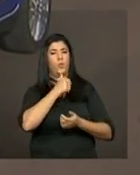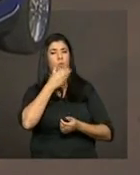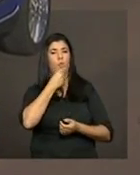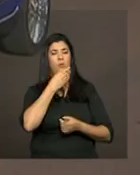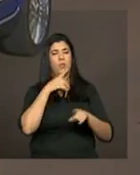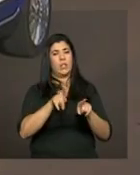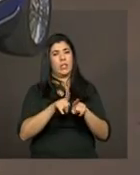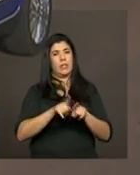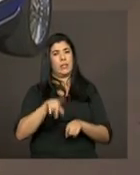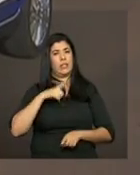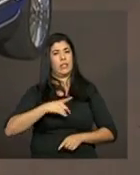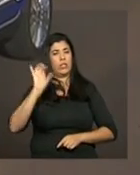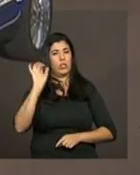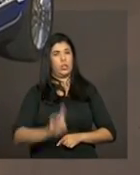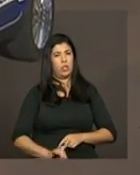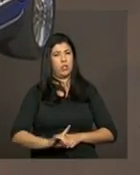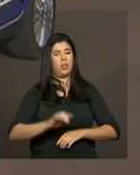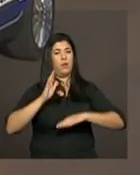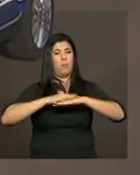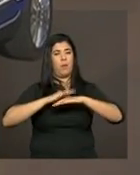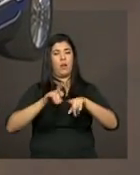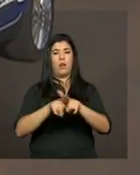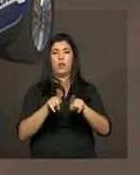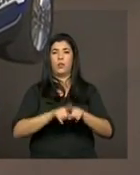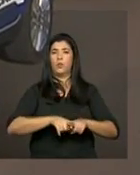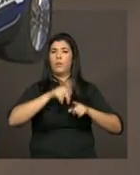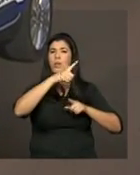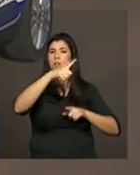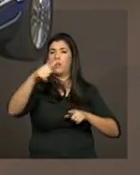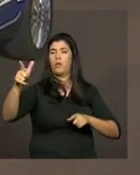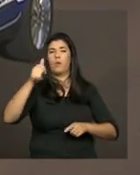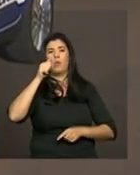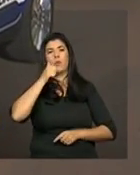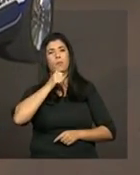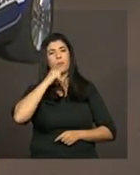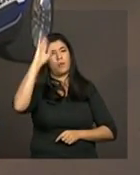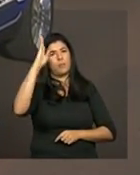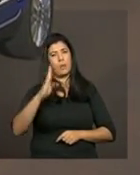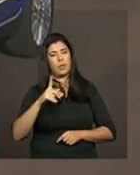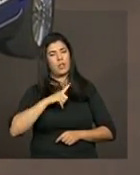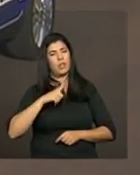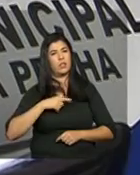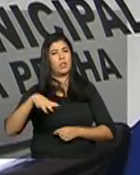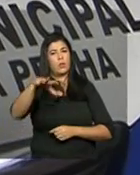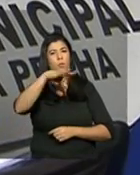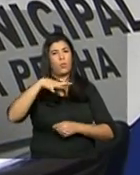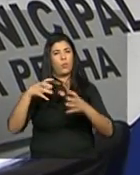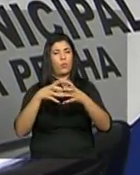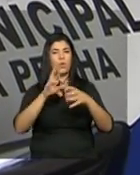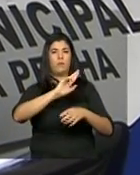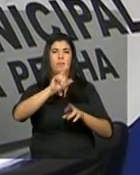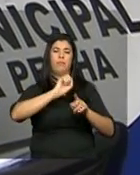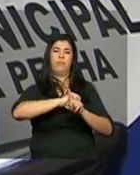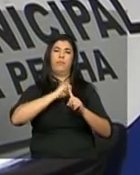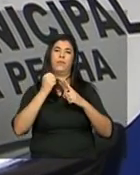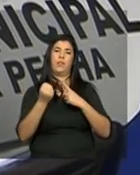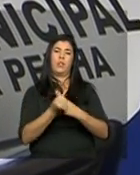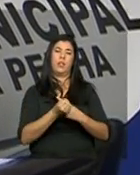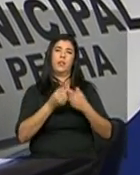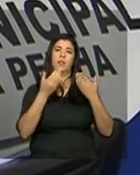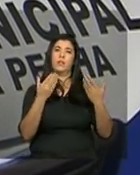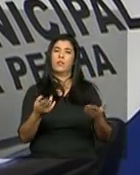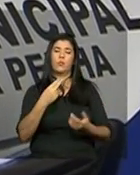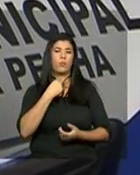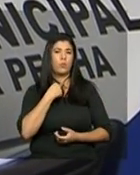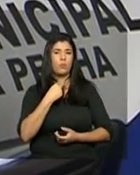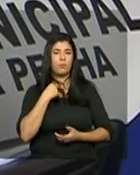direito, mais autonomia às brasileiras de todas as classes sociais. Senhora Presidenta, não poderia perder